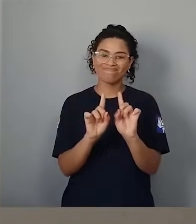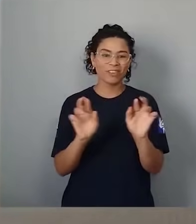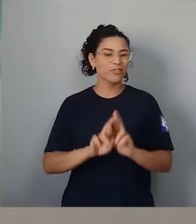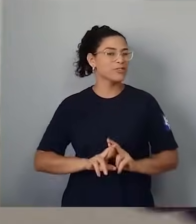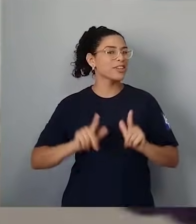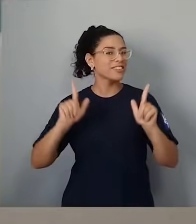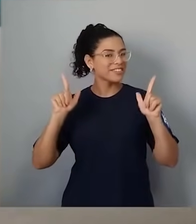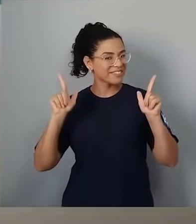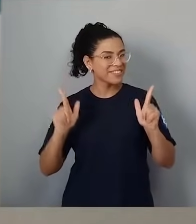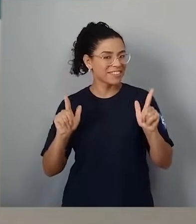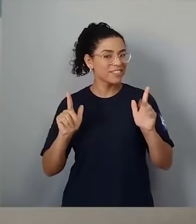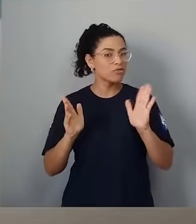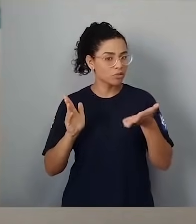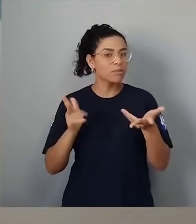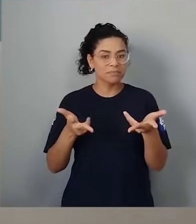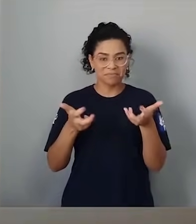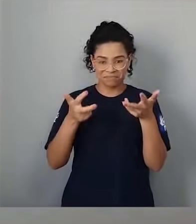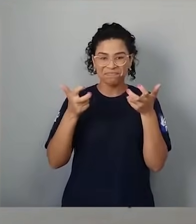Vocês já repararam nisso?